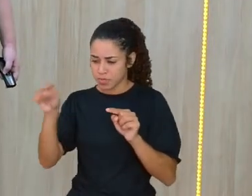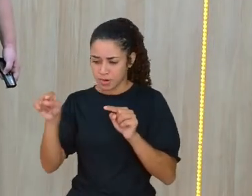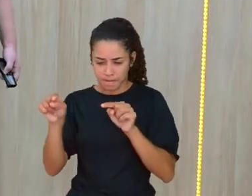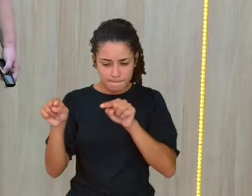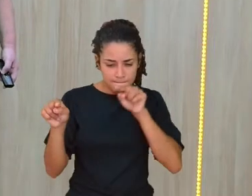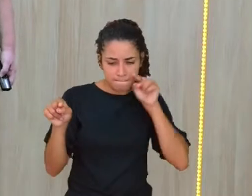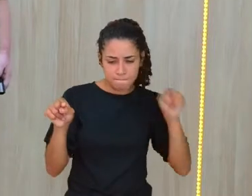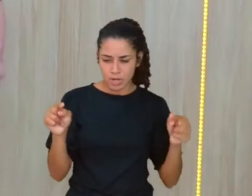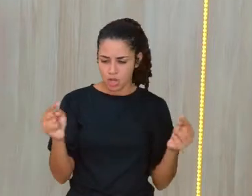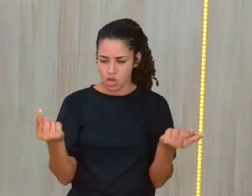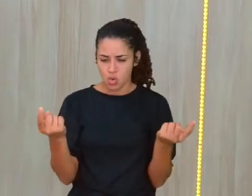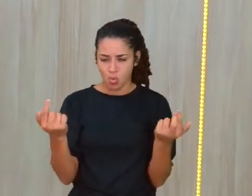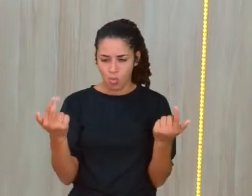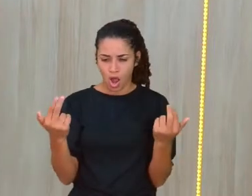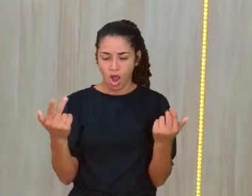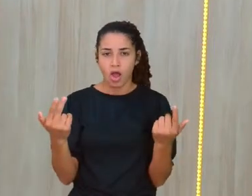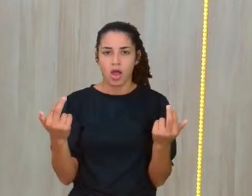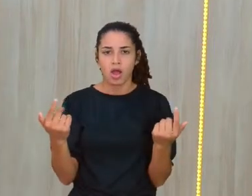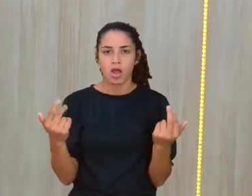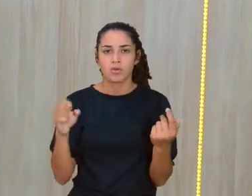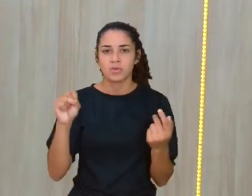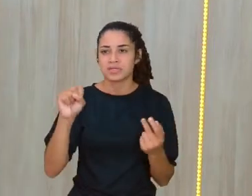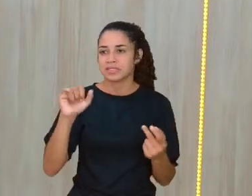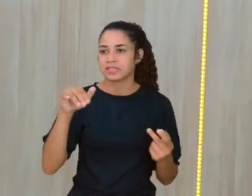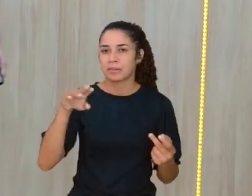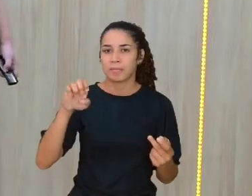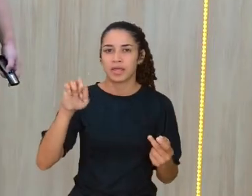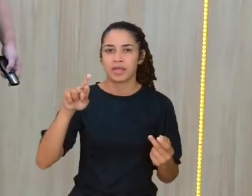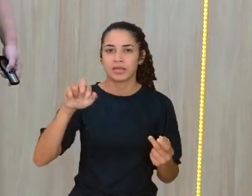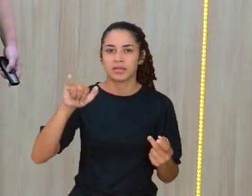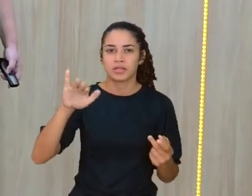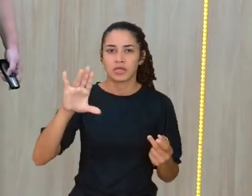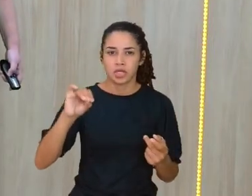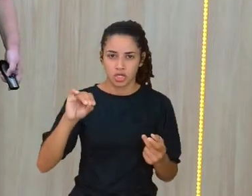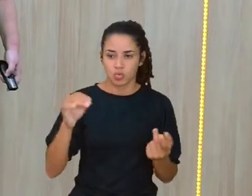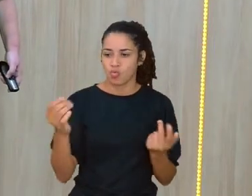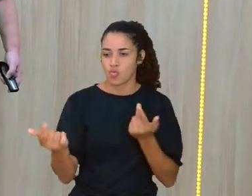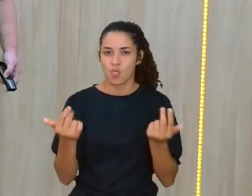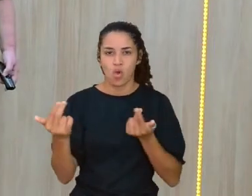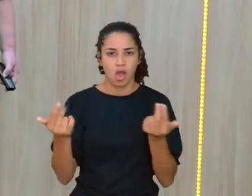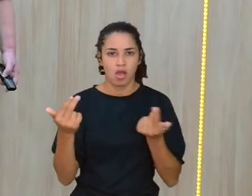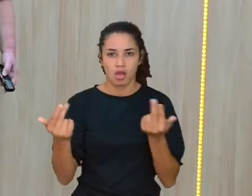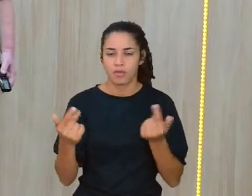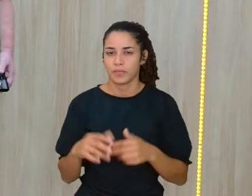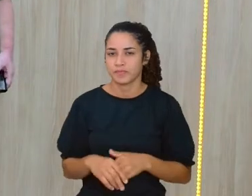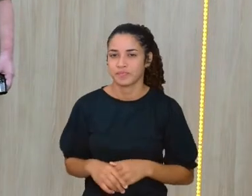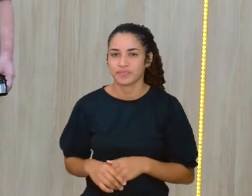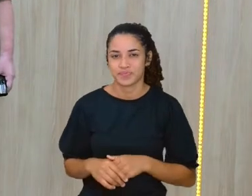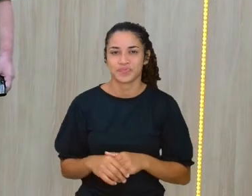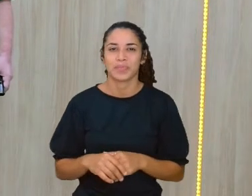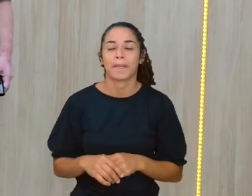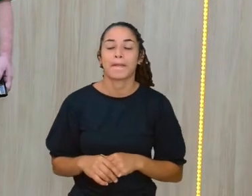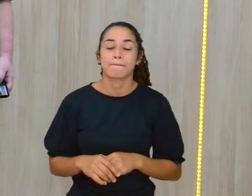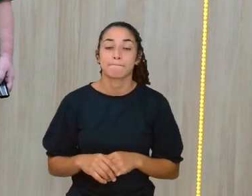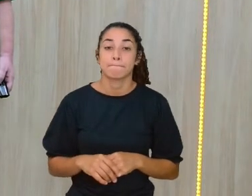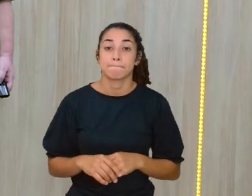pontos simétricos em relação ao eixo das ordenadas, o eixo